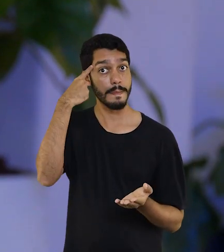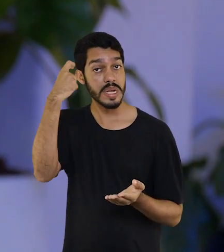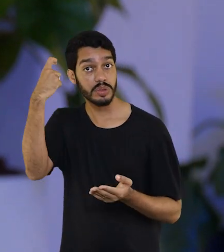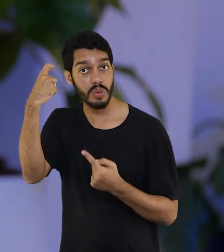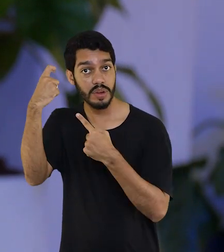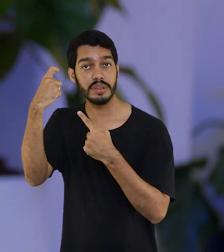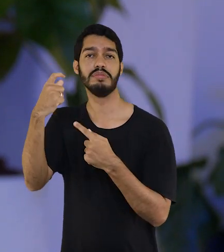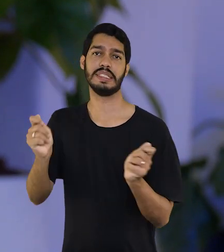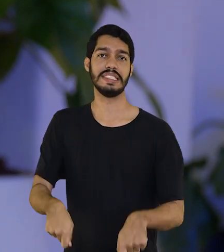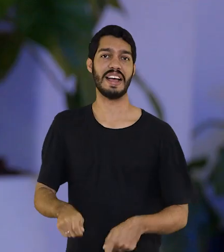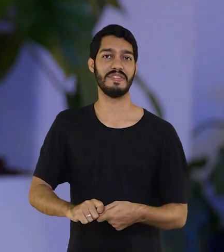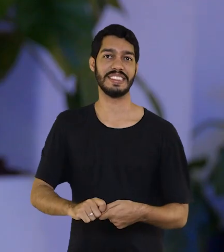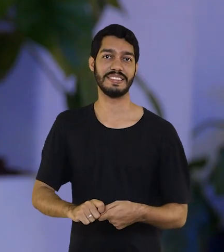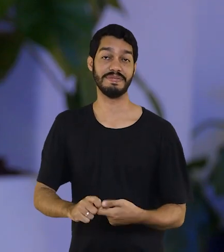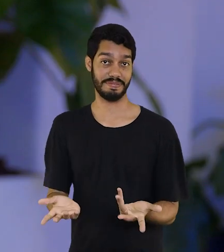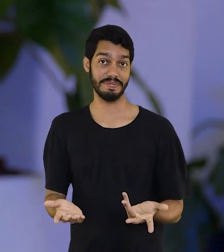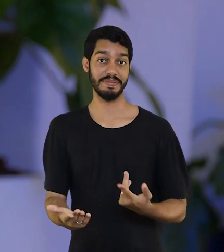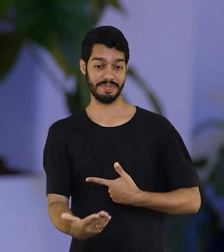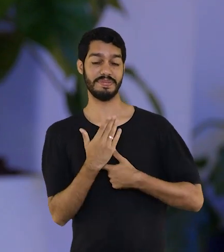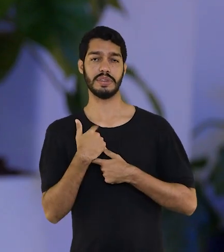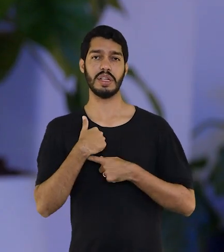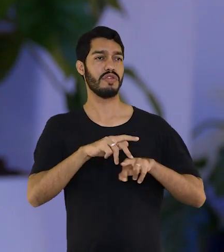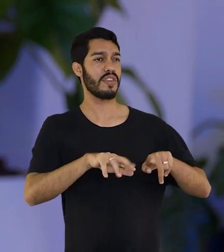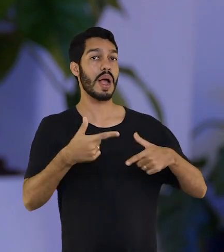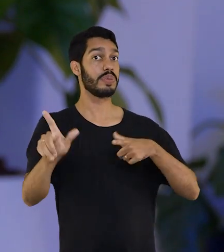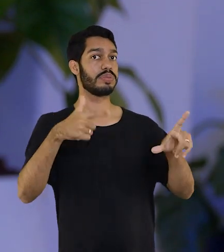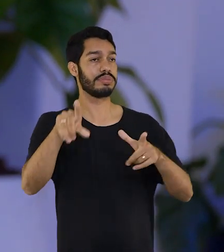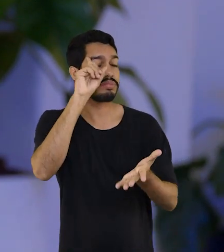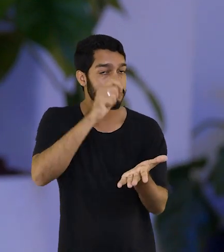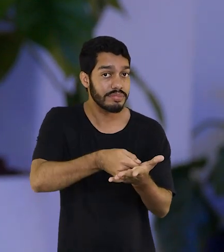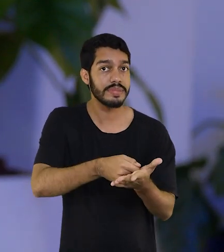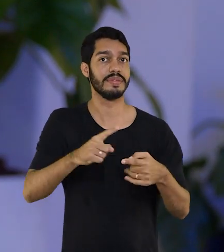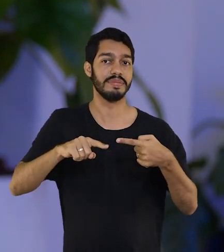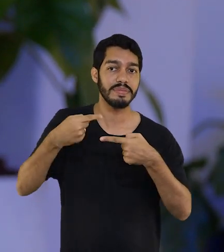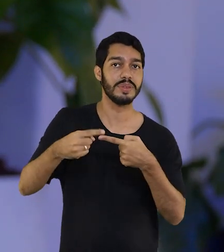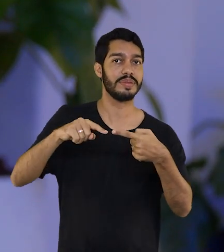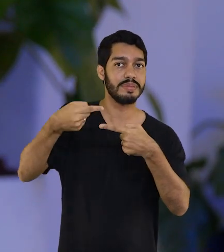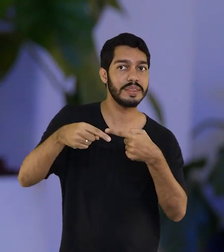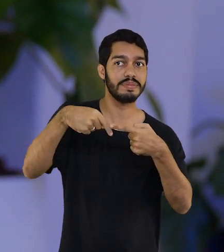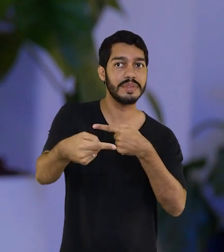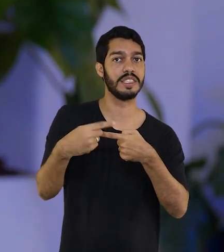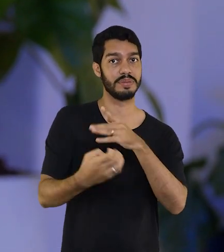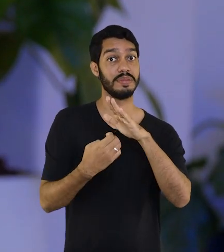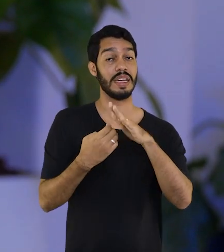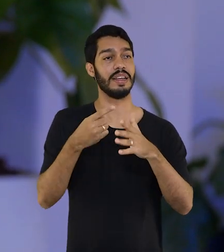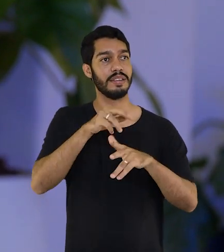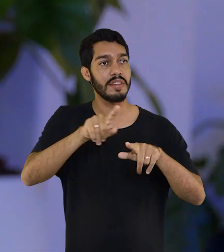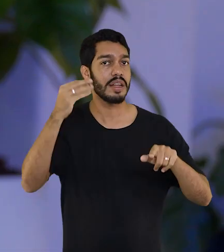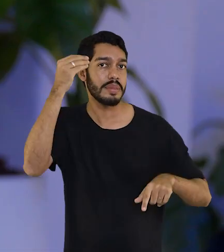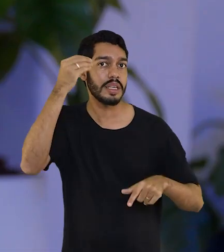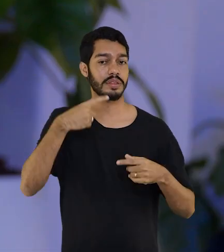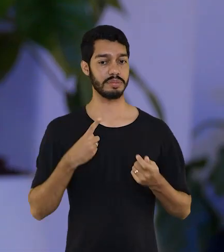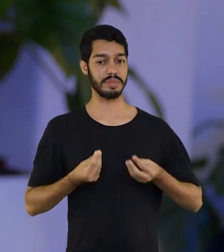você consegue fazer. E isso acabou se tornando força motriz para todas as decisões subsequentes a essa experiência que, para mim, foi